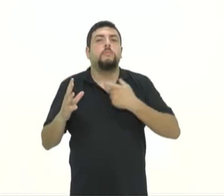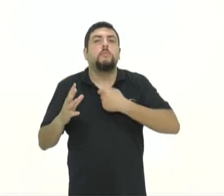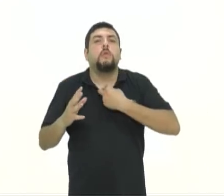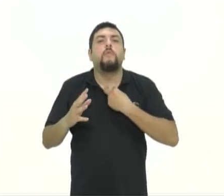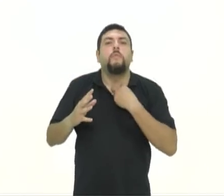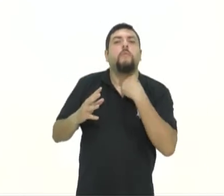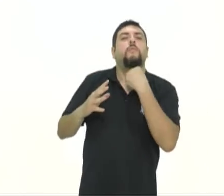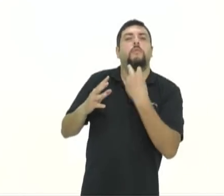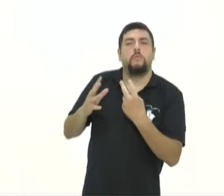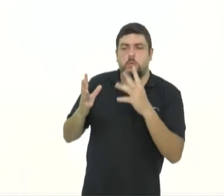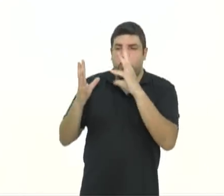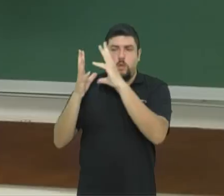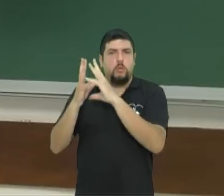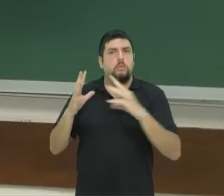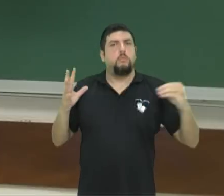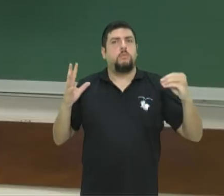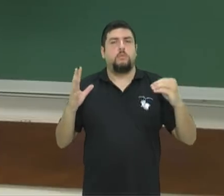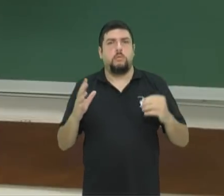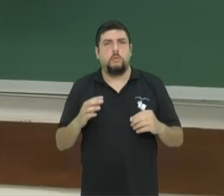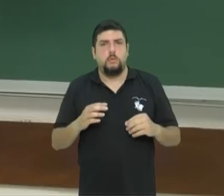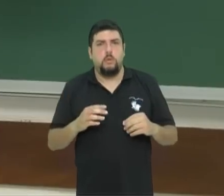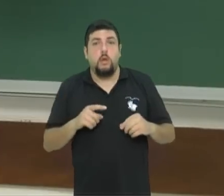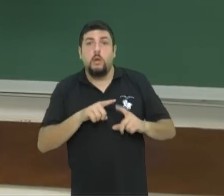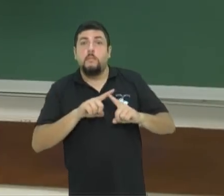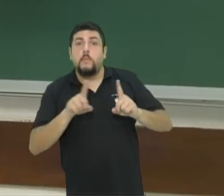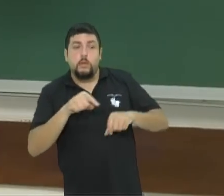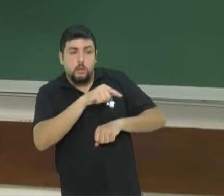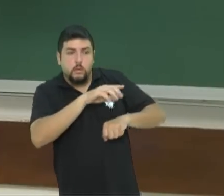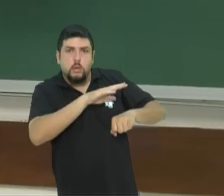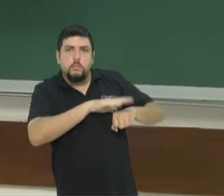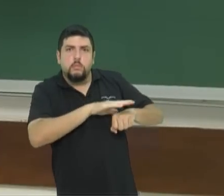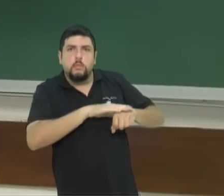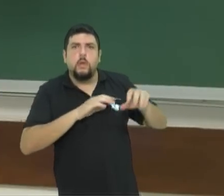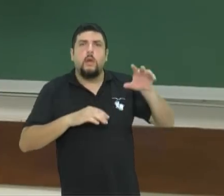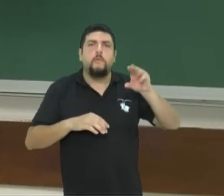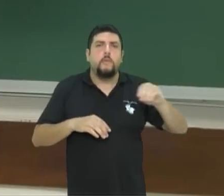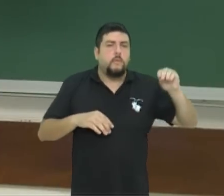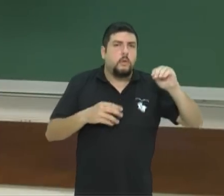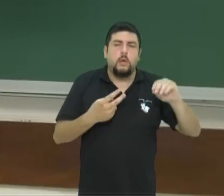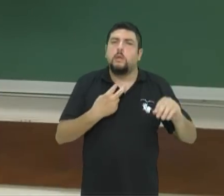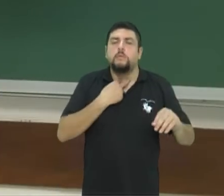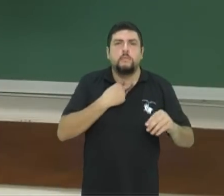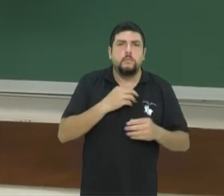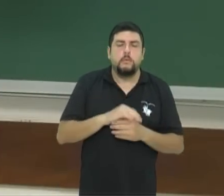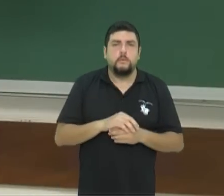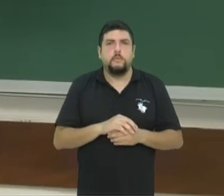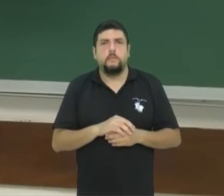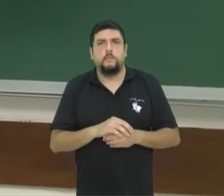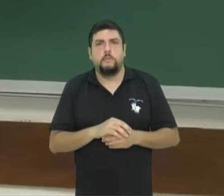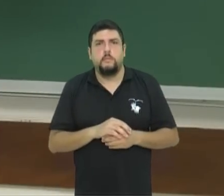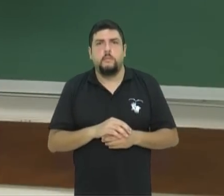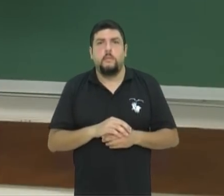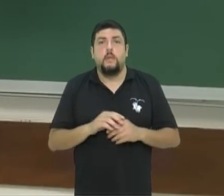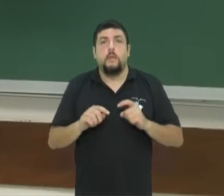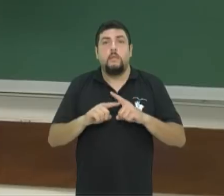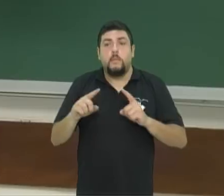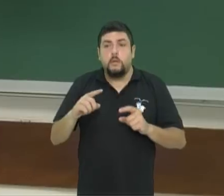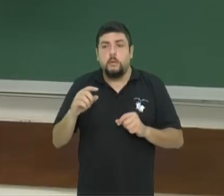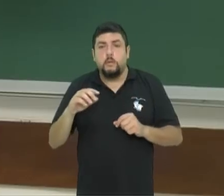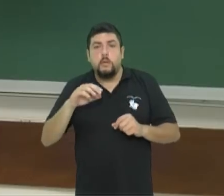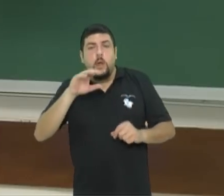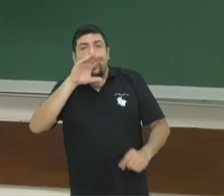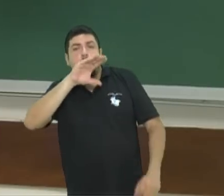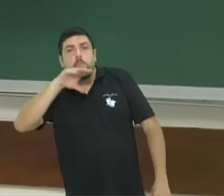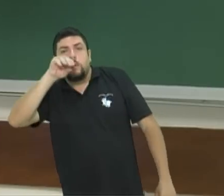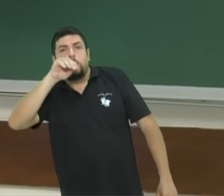chega. Então, ela não pode falar, mas ela também não consegue se calar. A partir do momento que o som foi emitido,